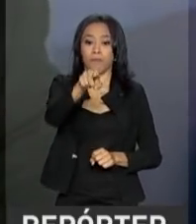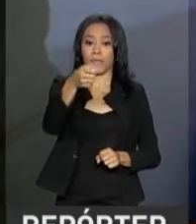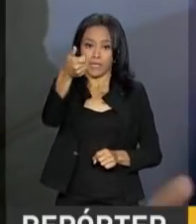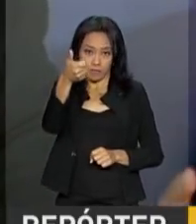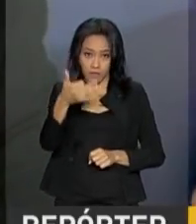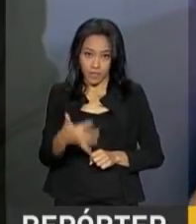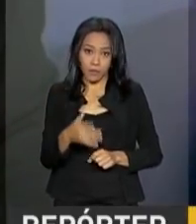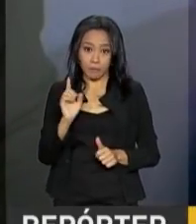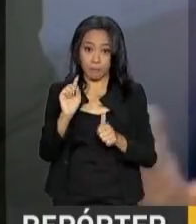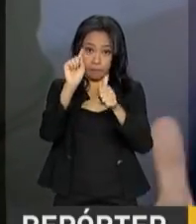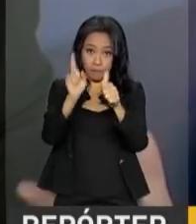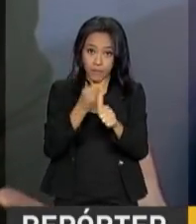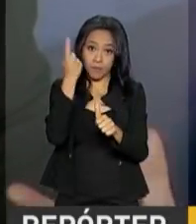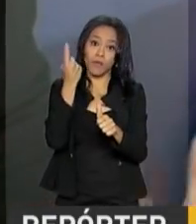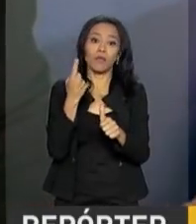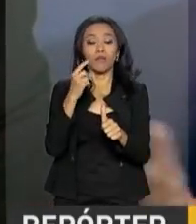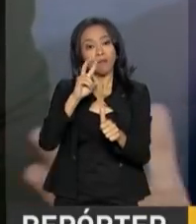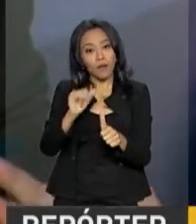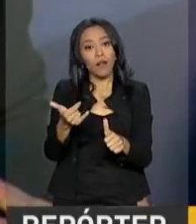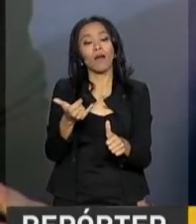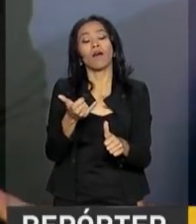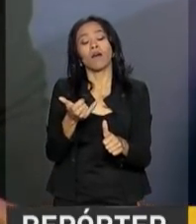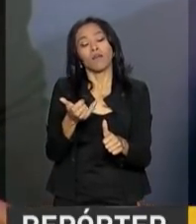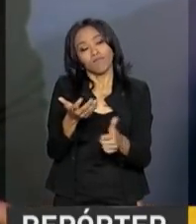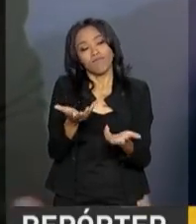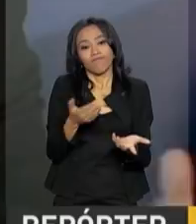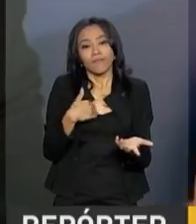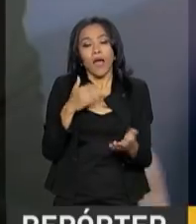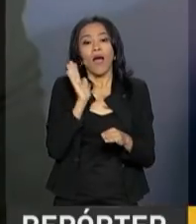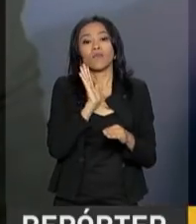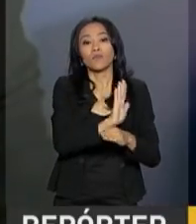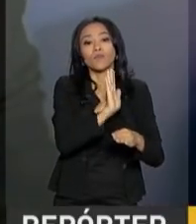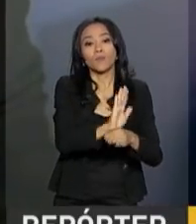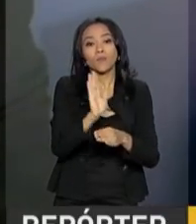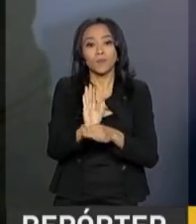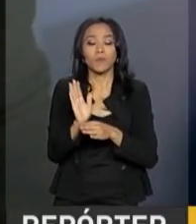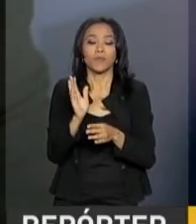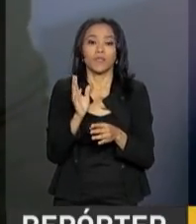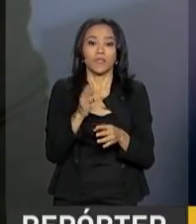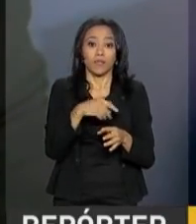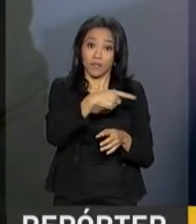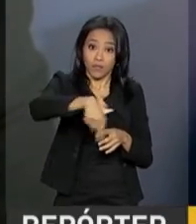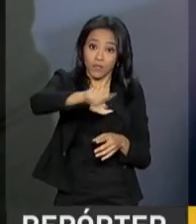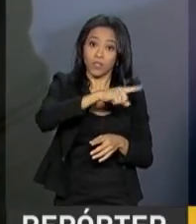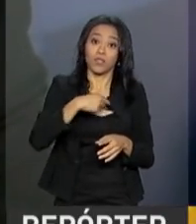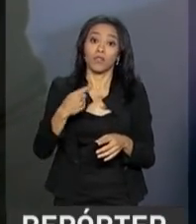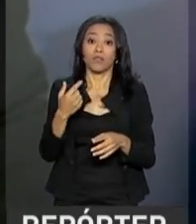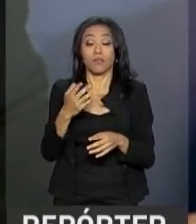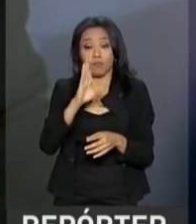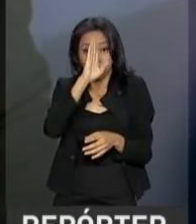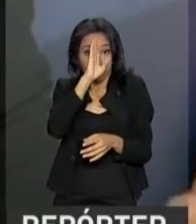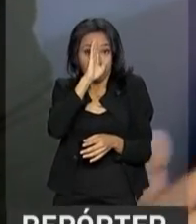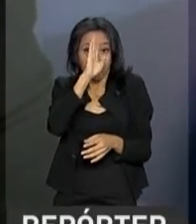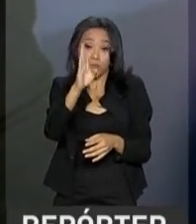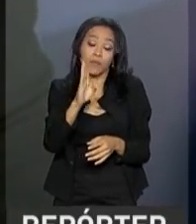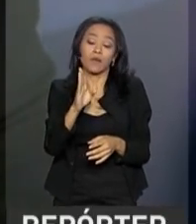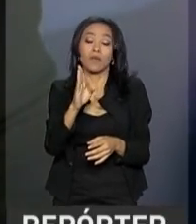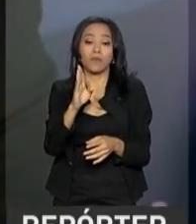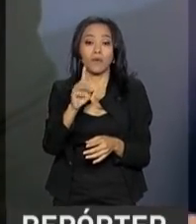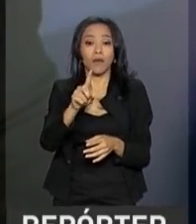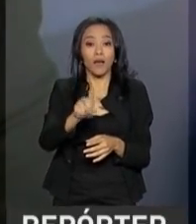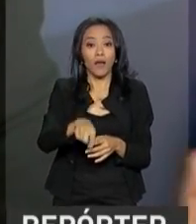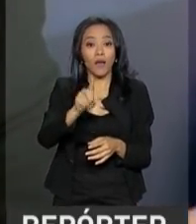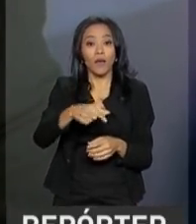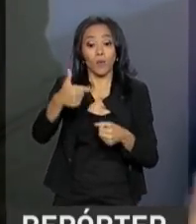que fazer, logicamente, atendendo aquelas necessidades básicas que nós já estamos fazendo, é restabelecer o fluxo de óleo diesel. Porque com